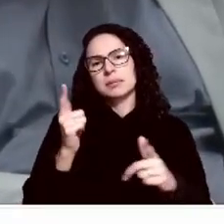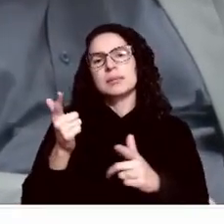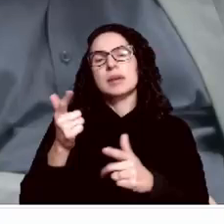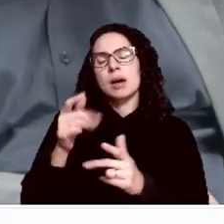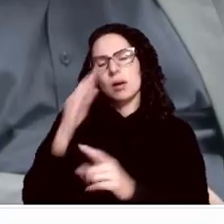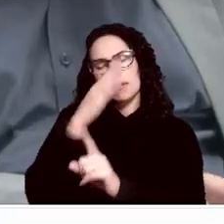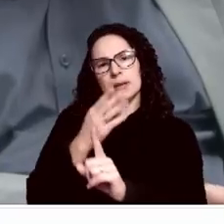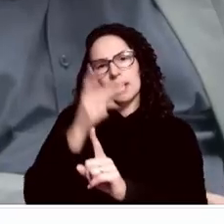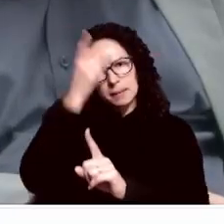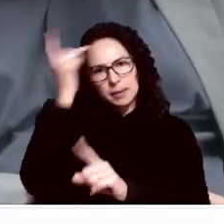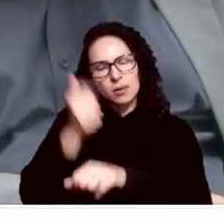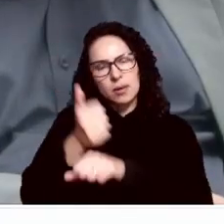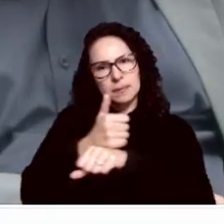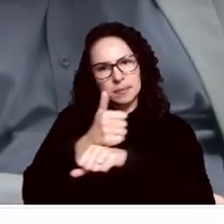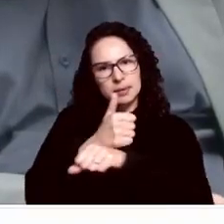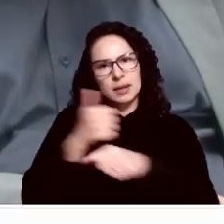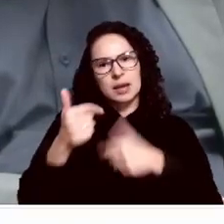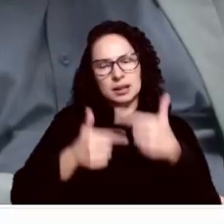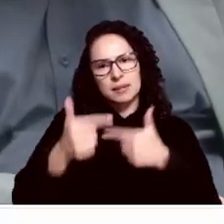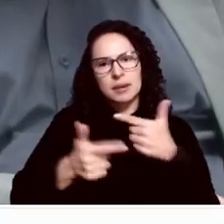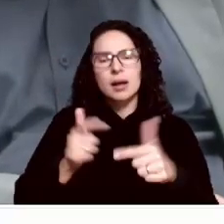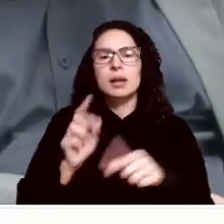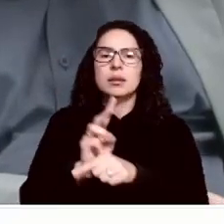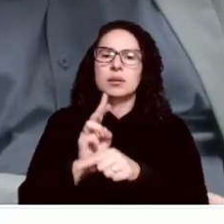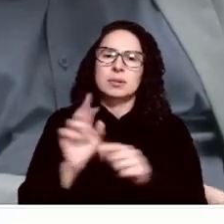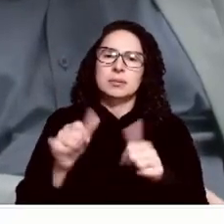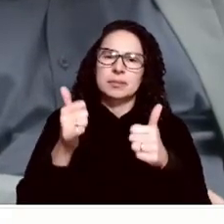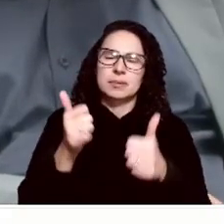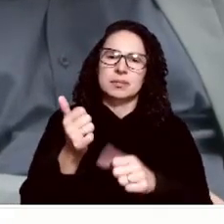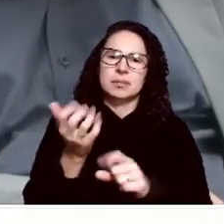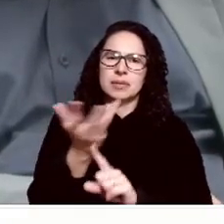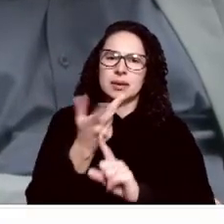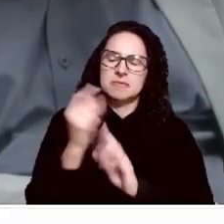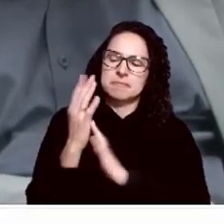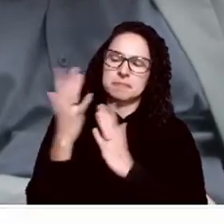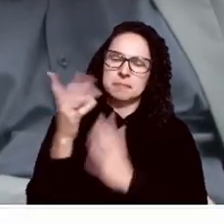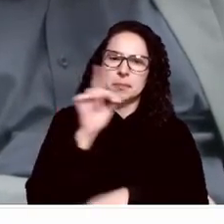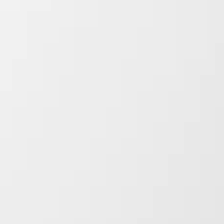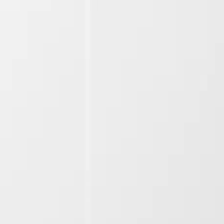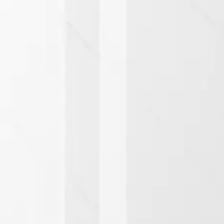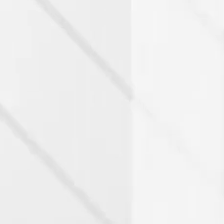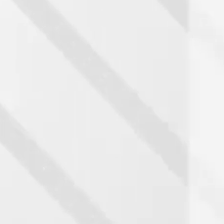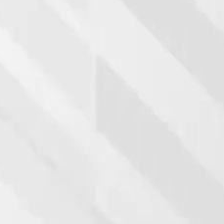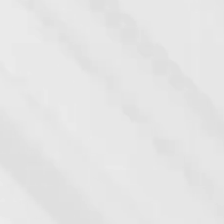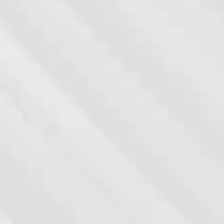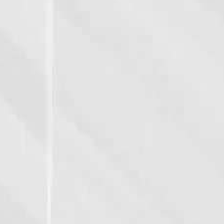pessoas profissionais que se preservam do melhor da sua arte. Parabéns, Daniel Bass, e obrigado, presidente.